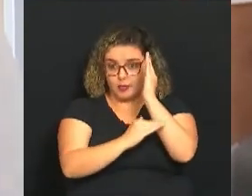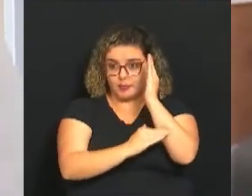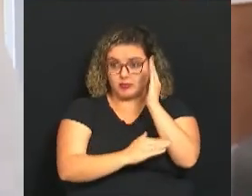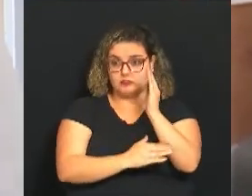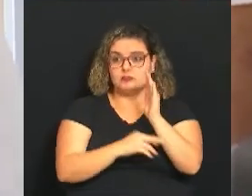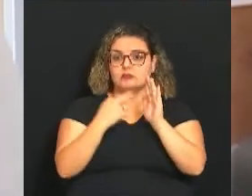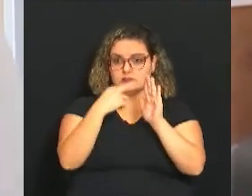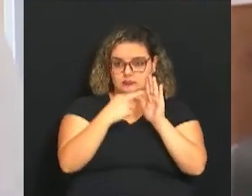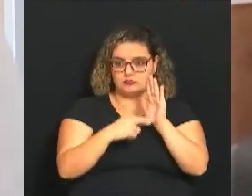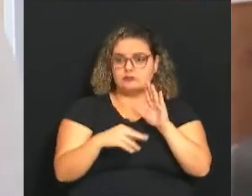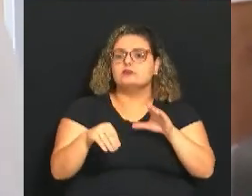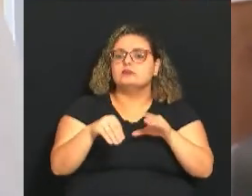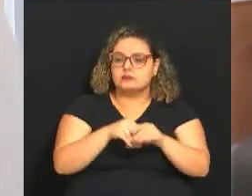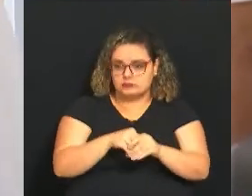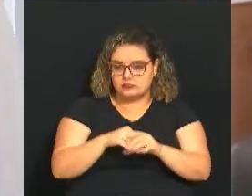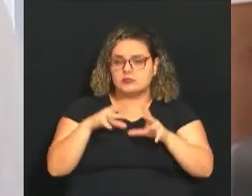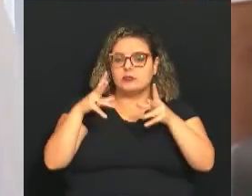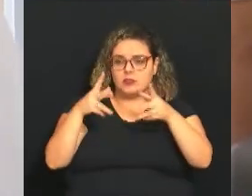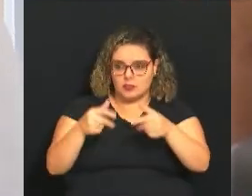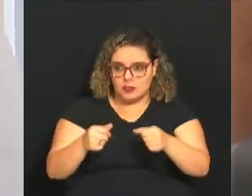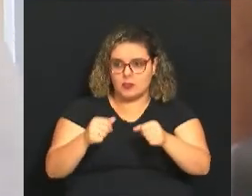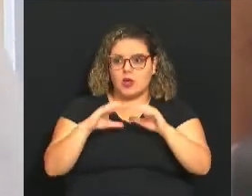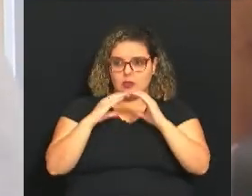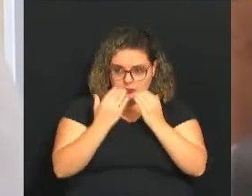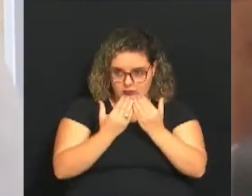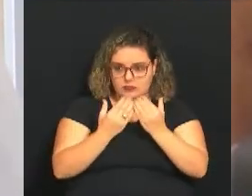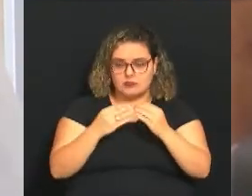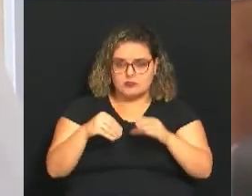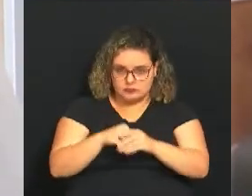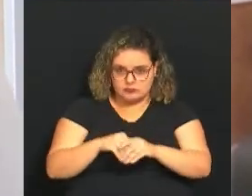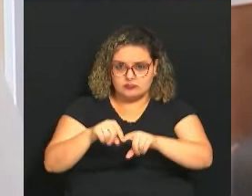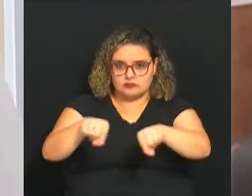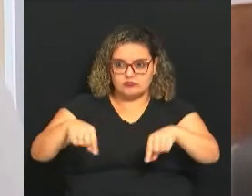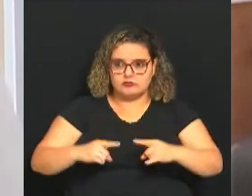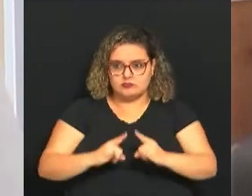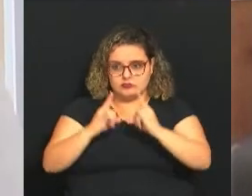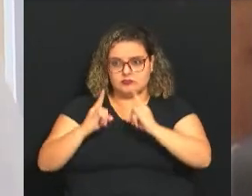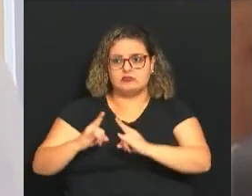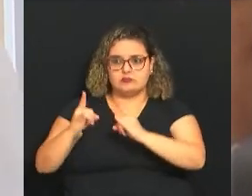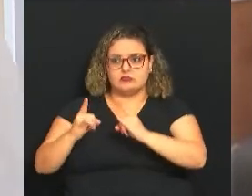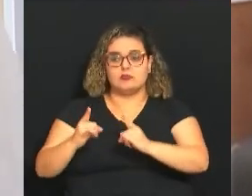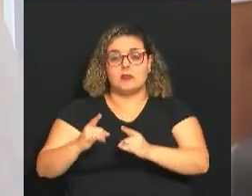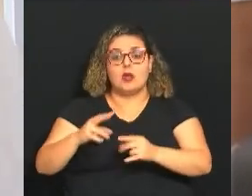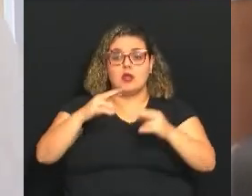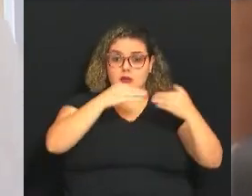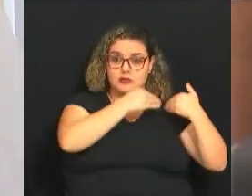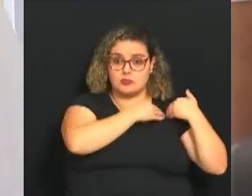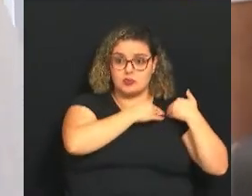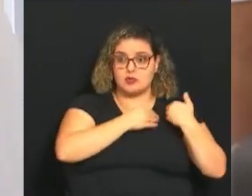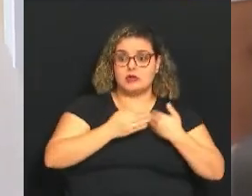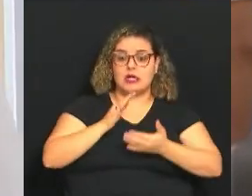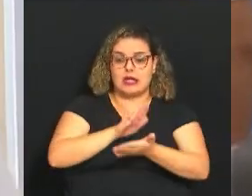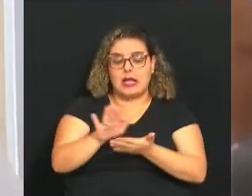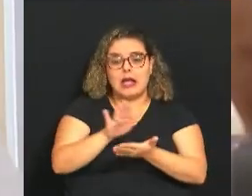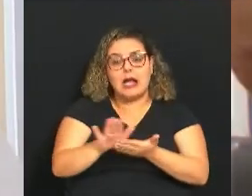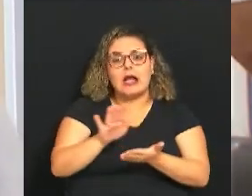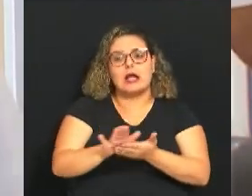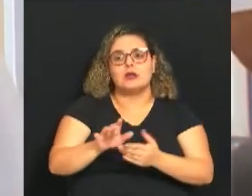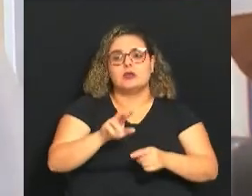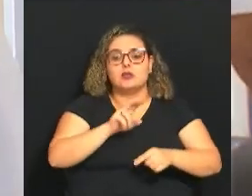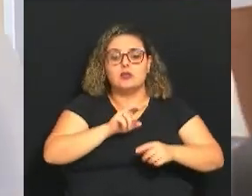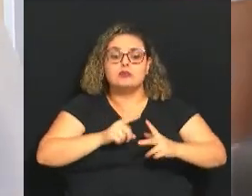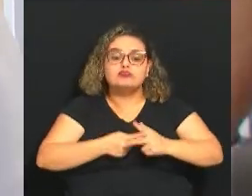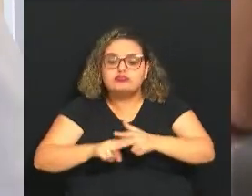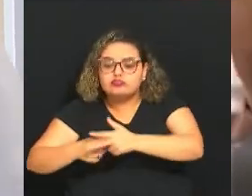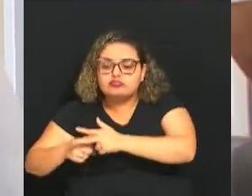a convenção do condomínio, é a responsabilidade sobre todos os gastos, investimentos, manutenções, responsabilidades